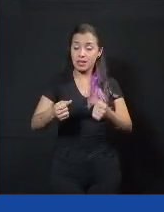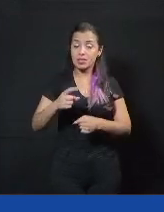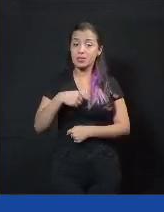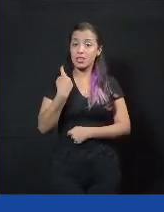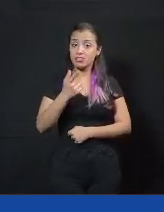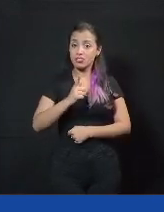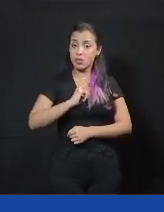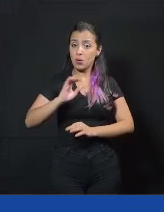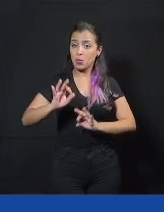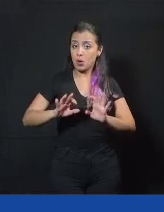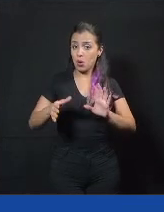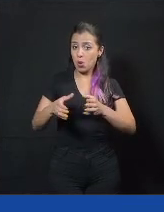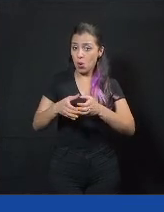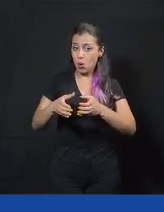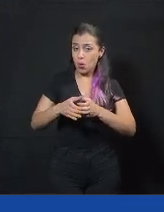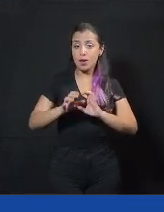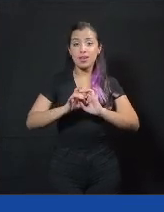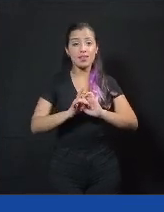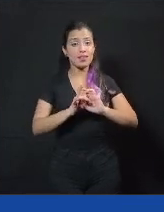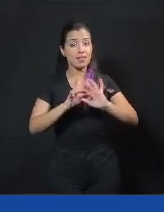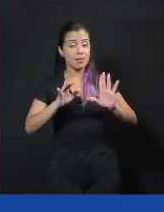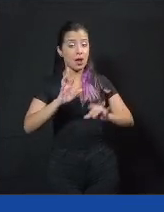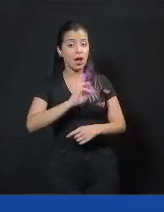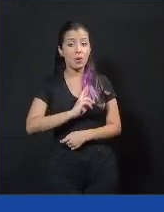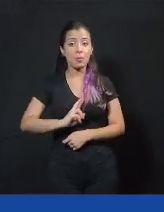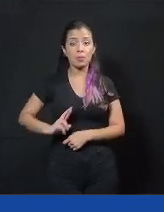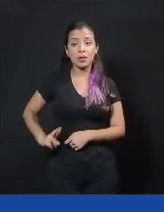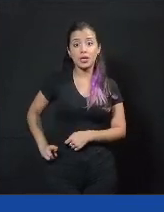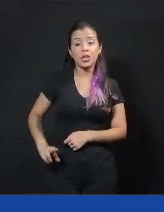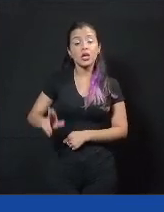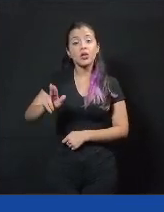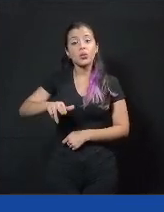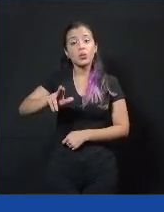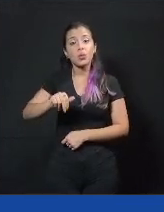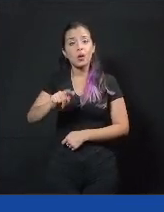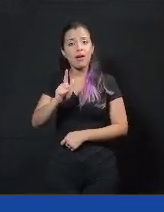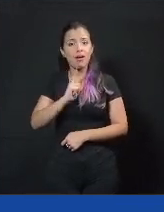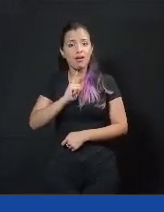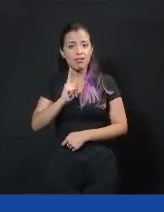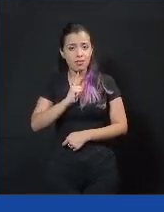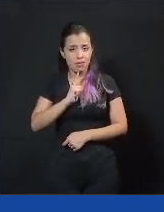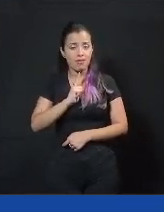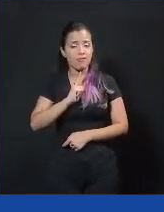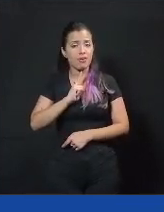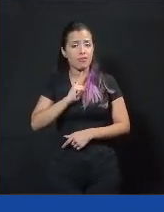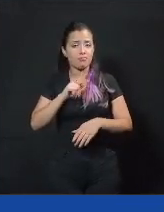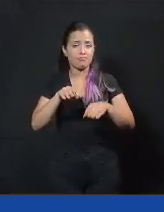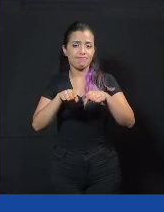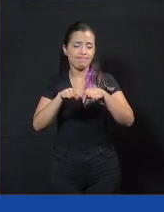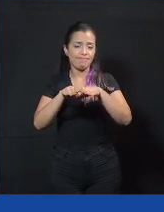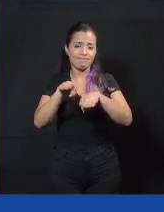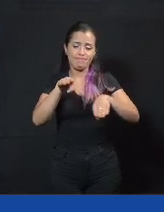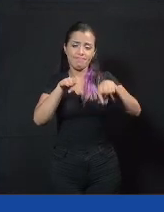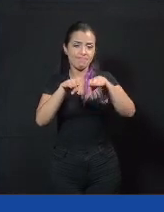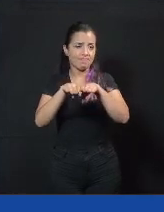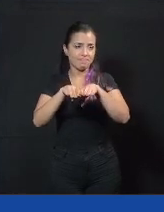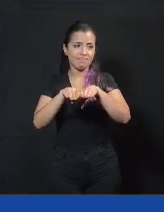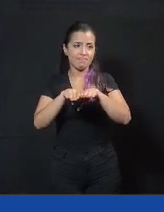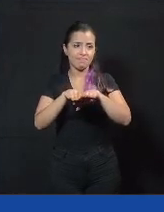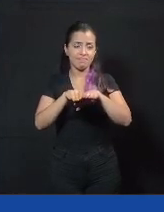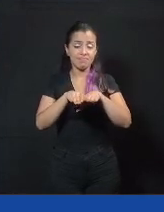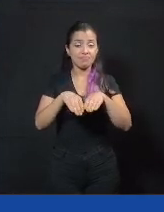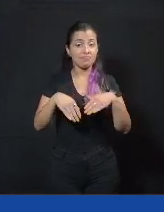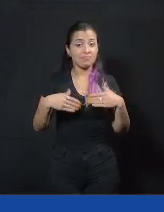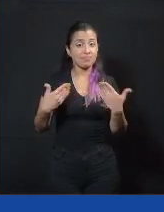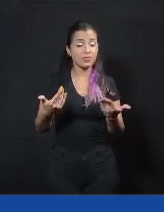liberal, republicana, que nunca teve em vista garantir qualquer tipo de igualdade. E que, assim sendo, ela não se